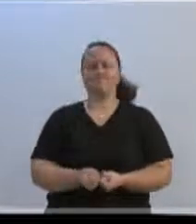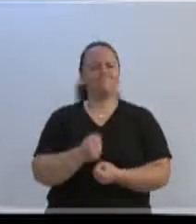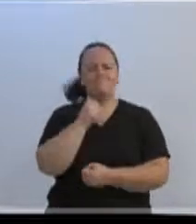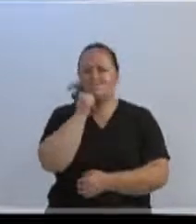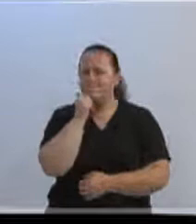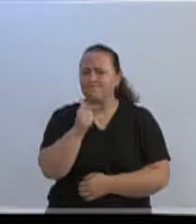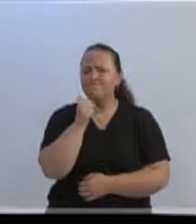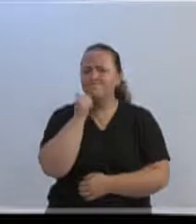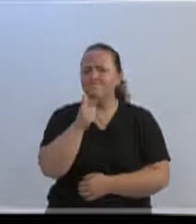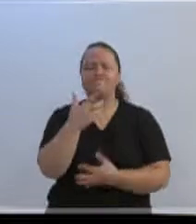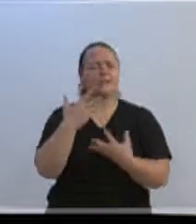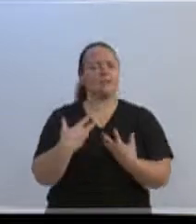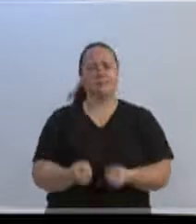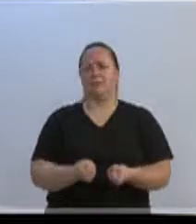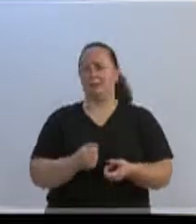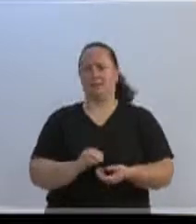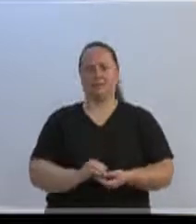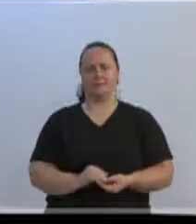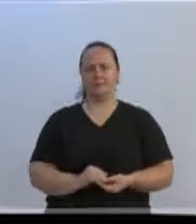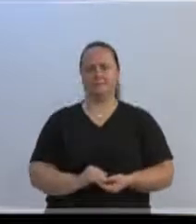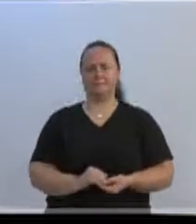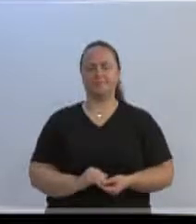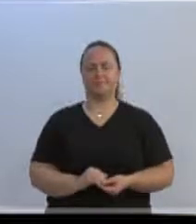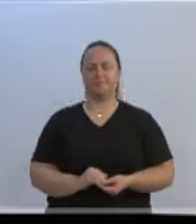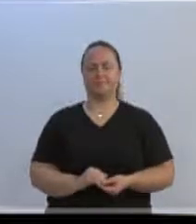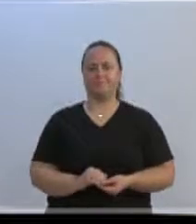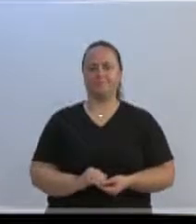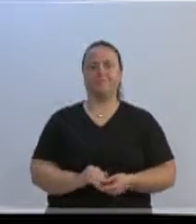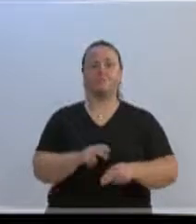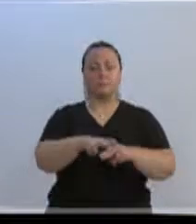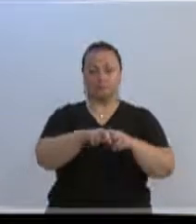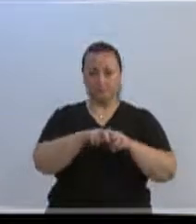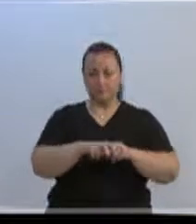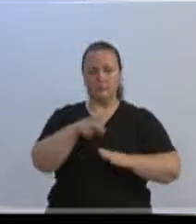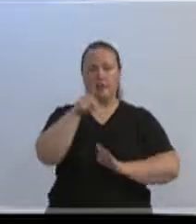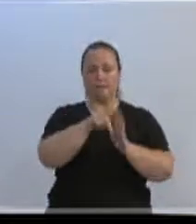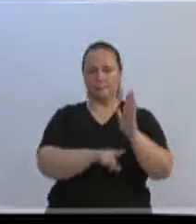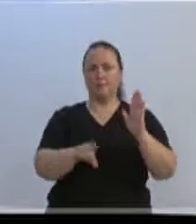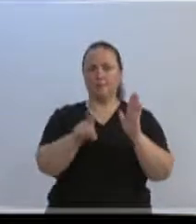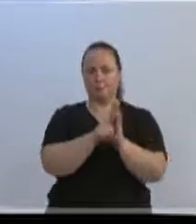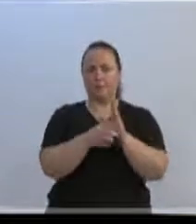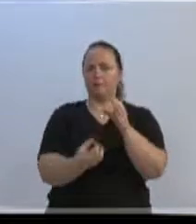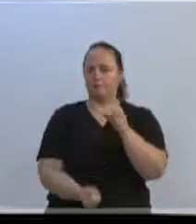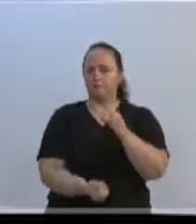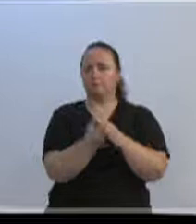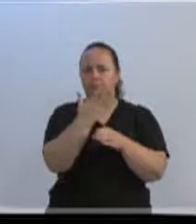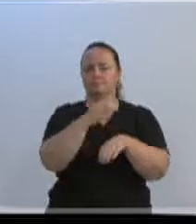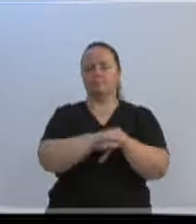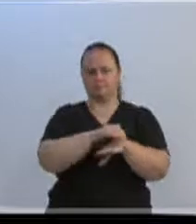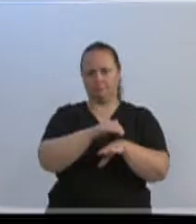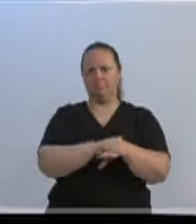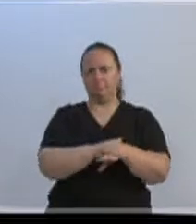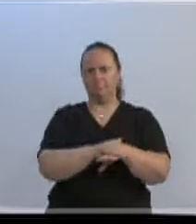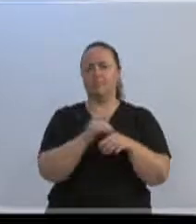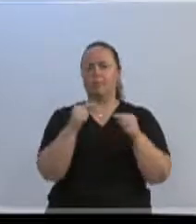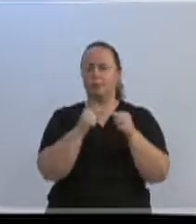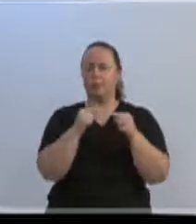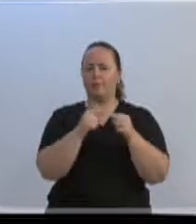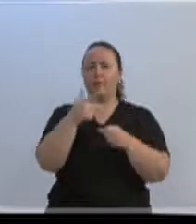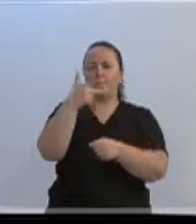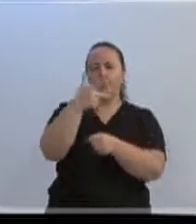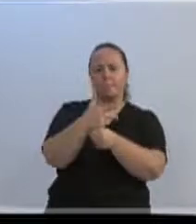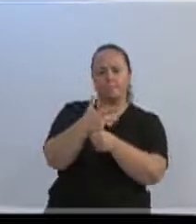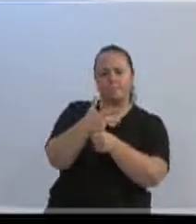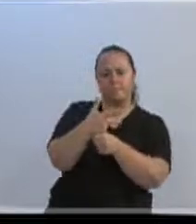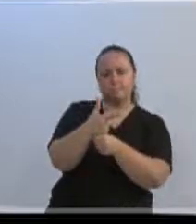situação e criei um projeto de lei na casa já com relação às câmeras de monitoramento